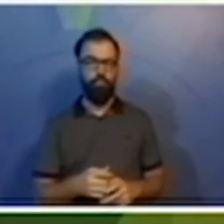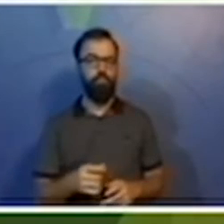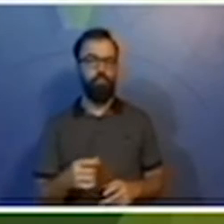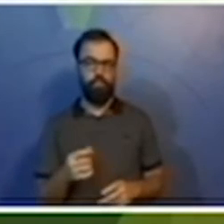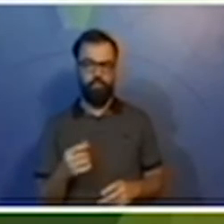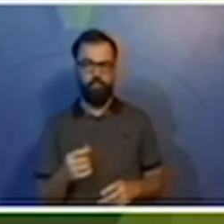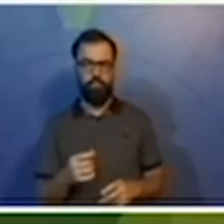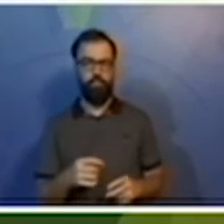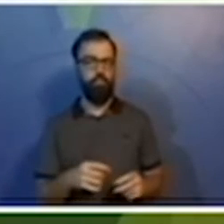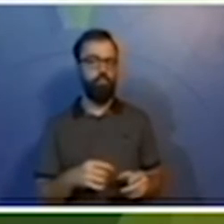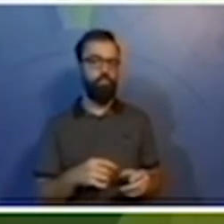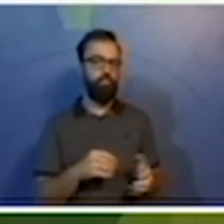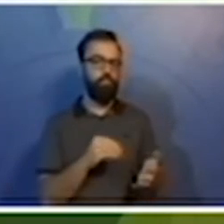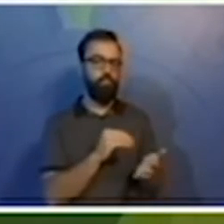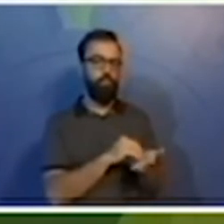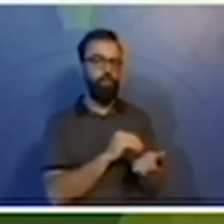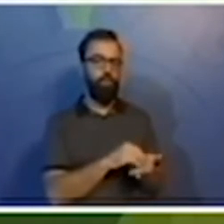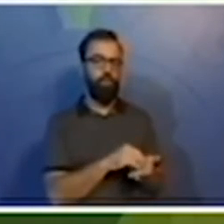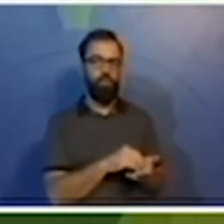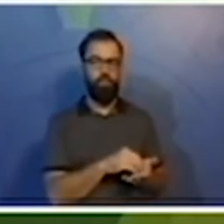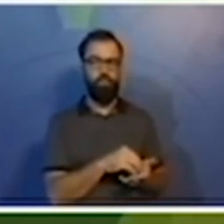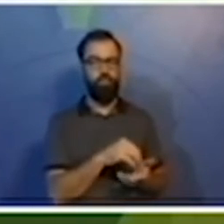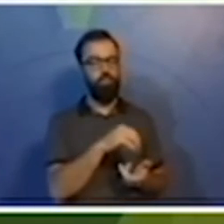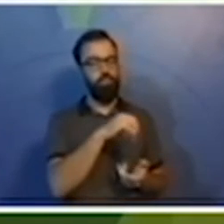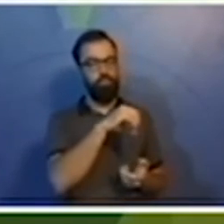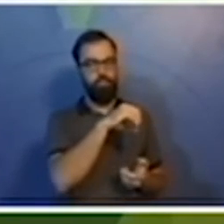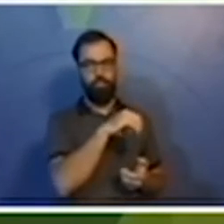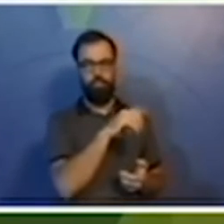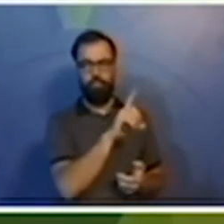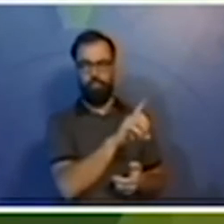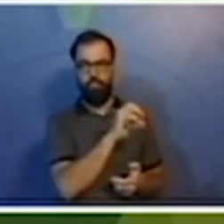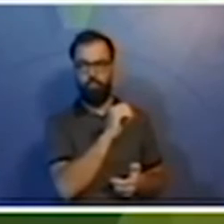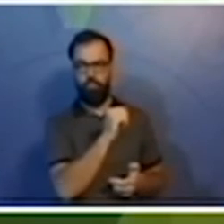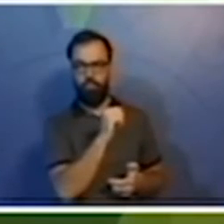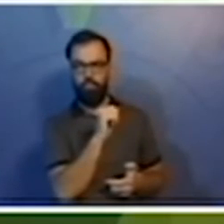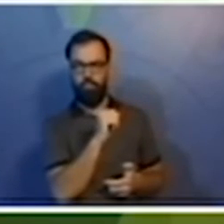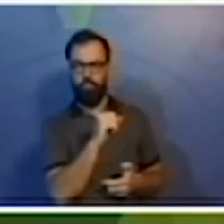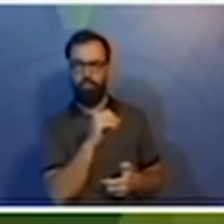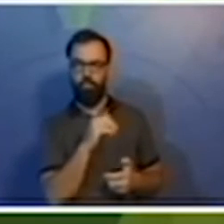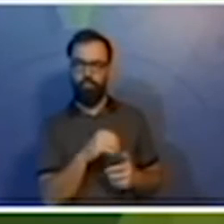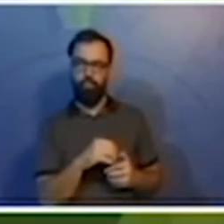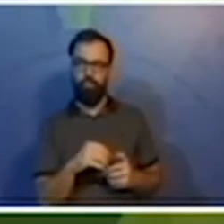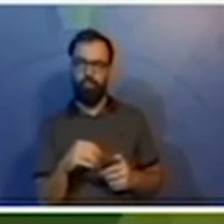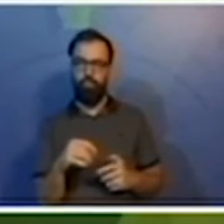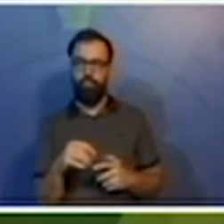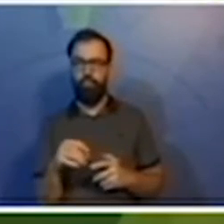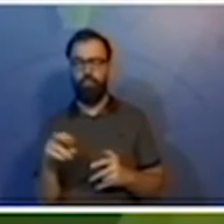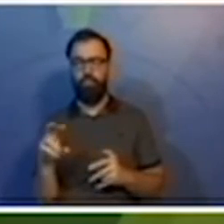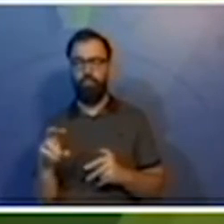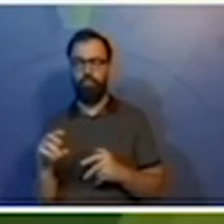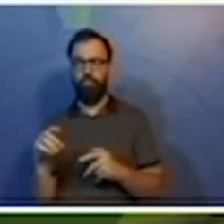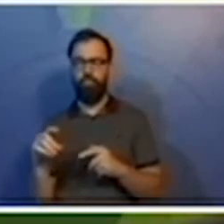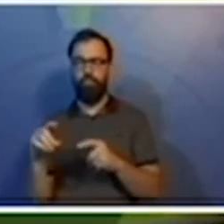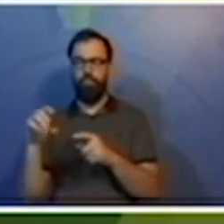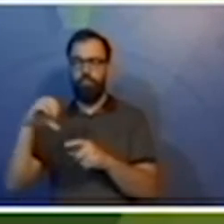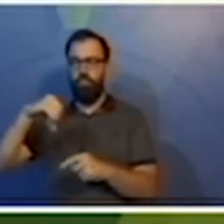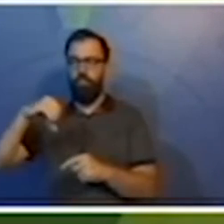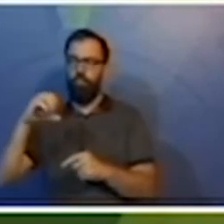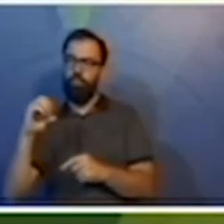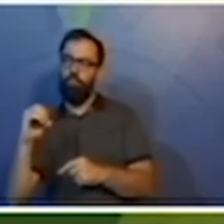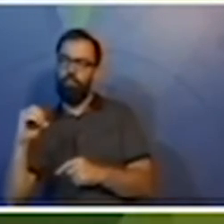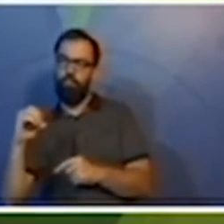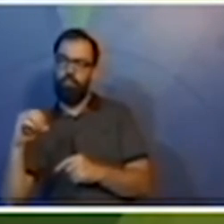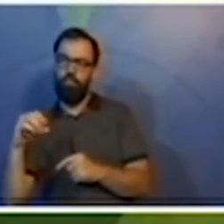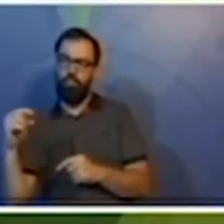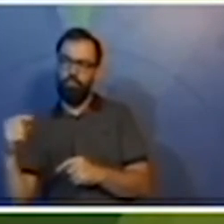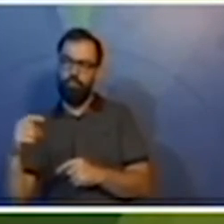aqui, o quintuplo do complemento está aqui. Iguala as duas expressões. Nós